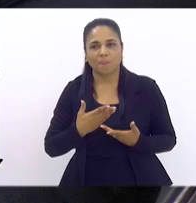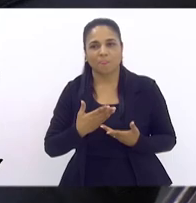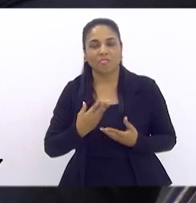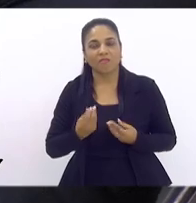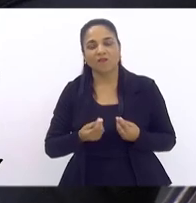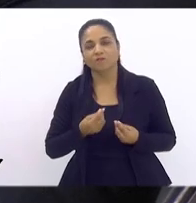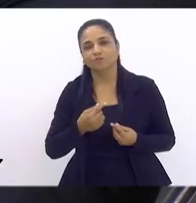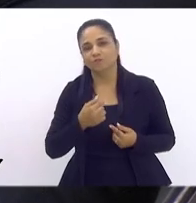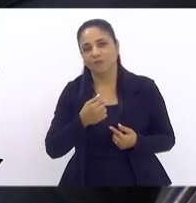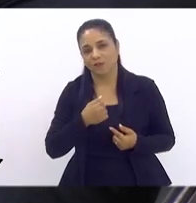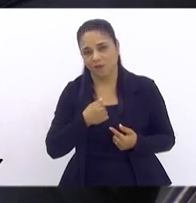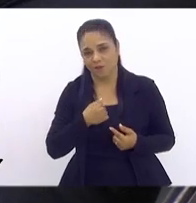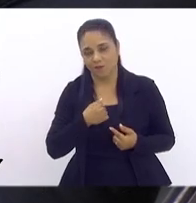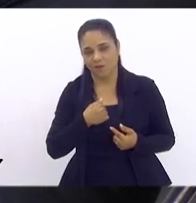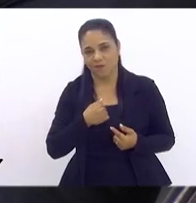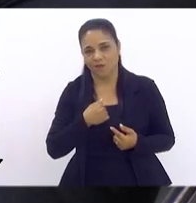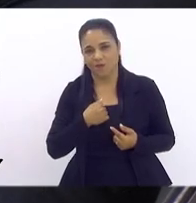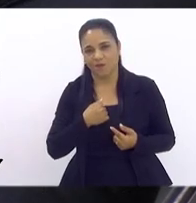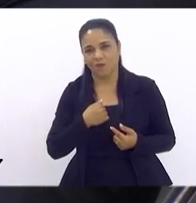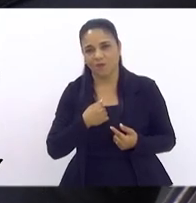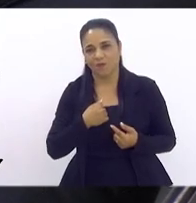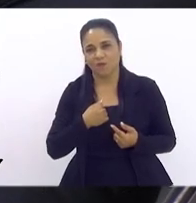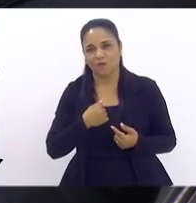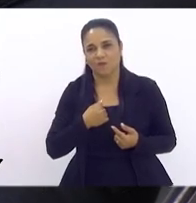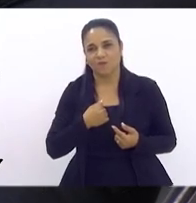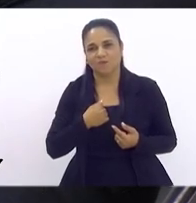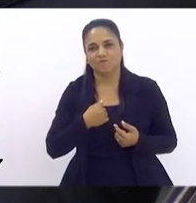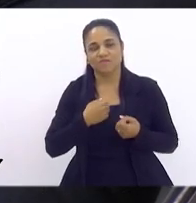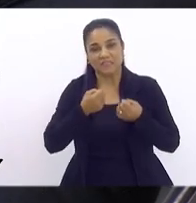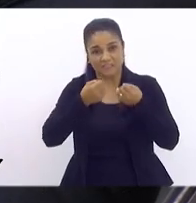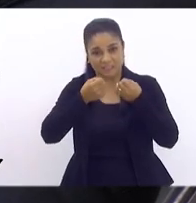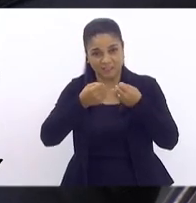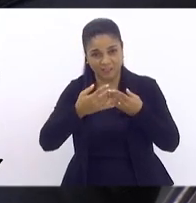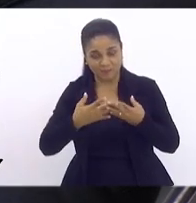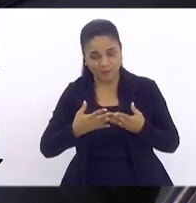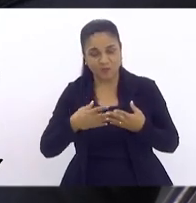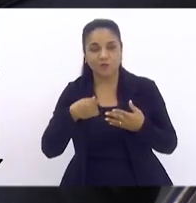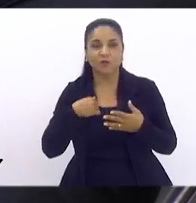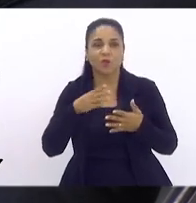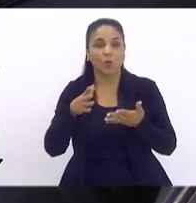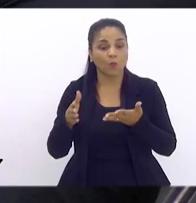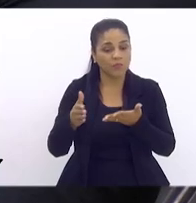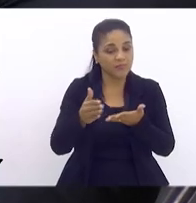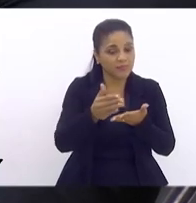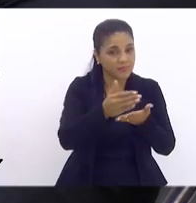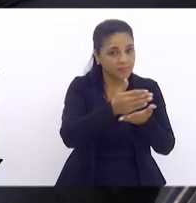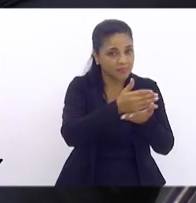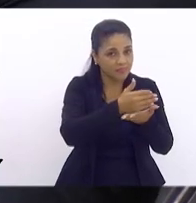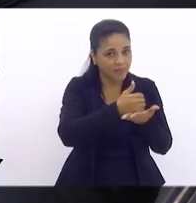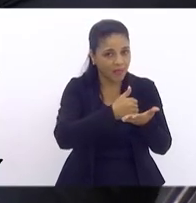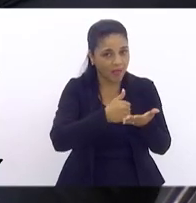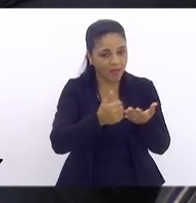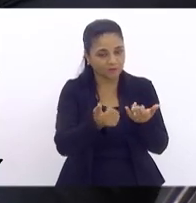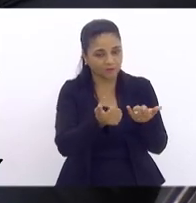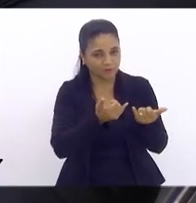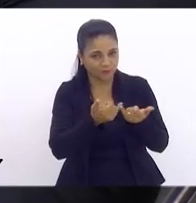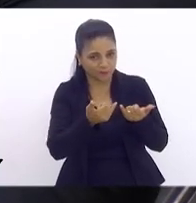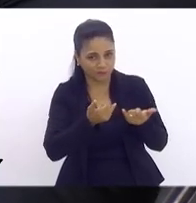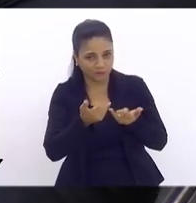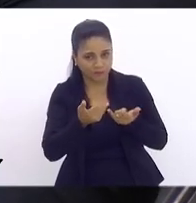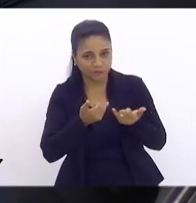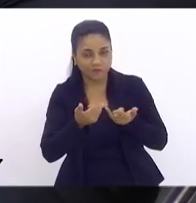eu eu trago aqui um ponto que eu fui buscar dados O que que a gente tem de dados oficiais